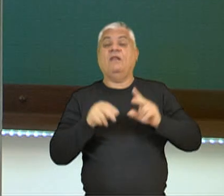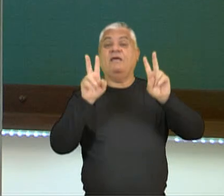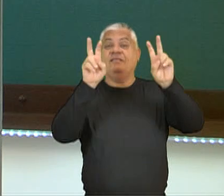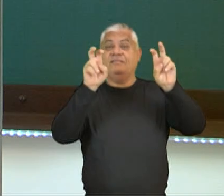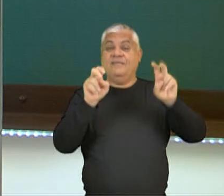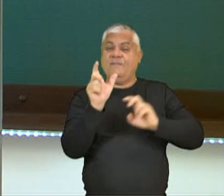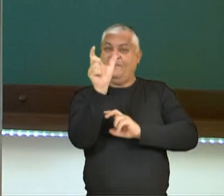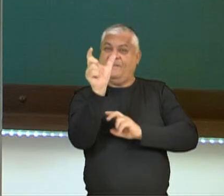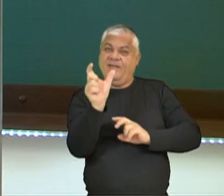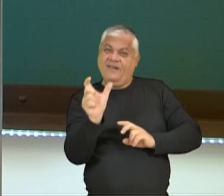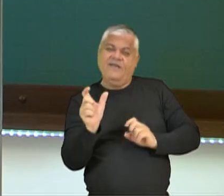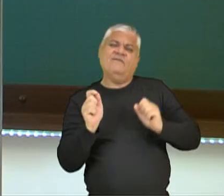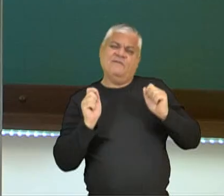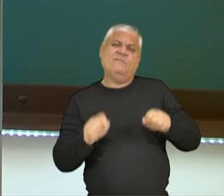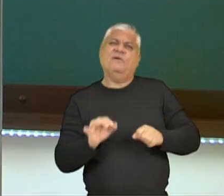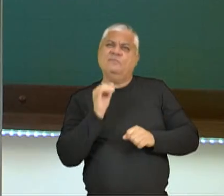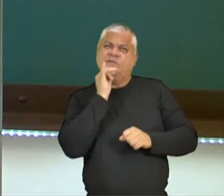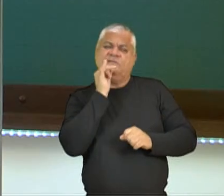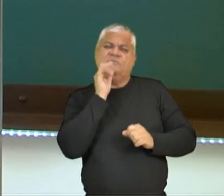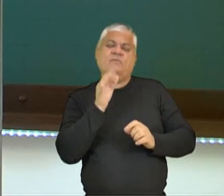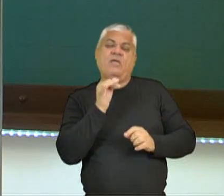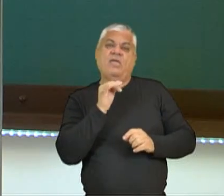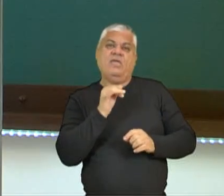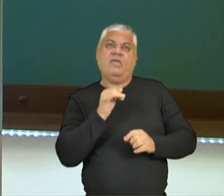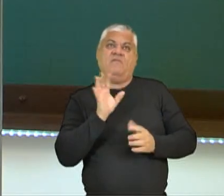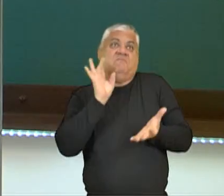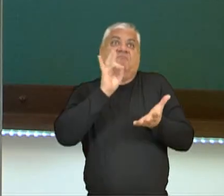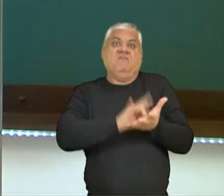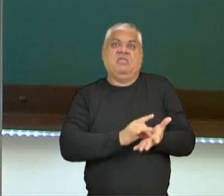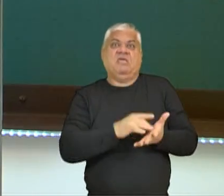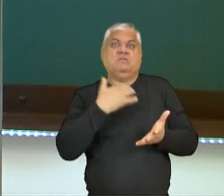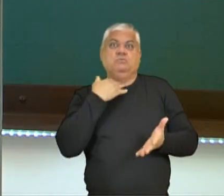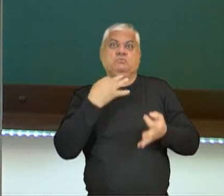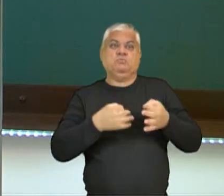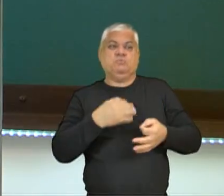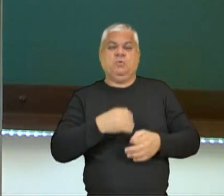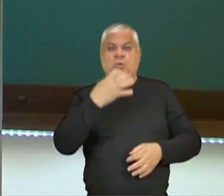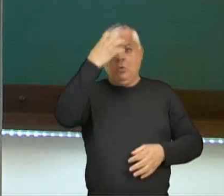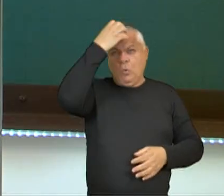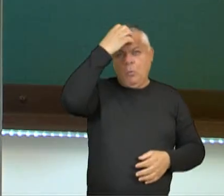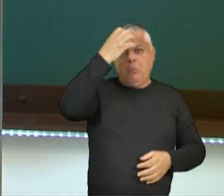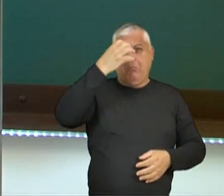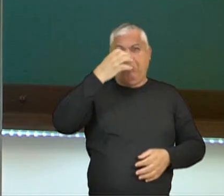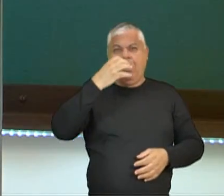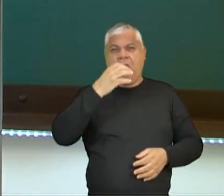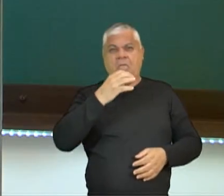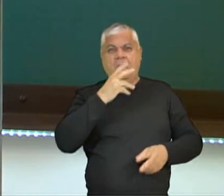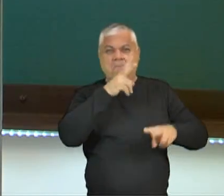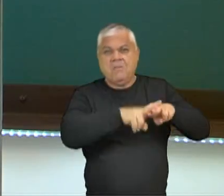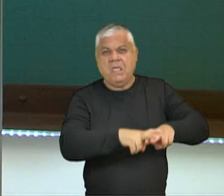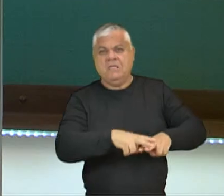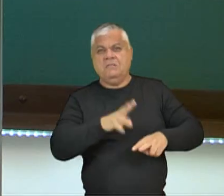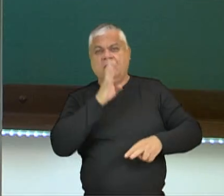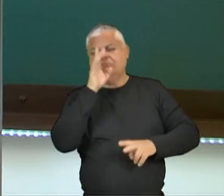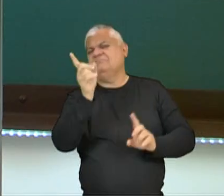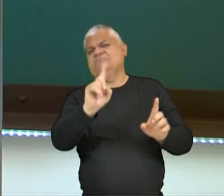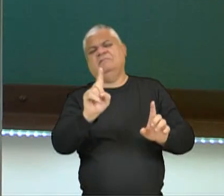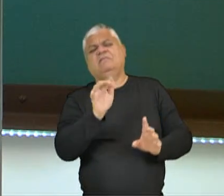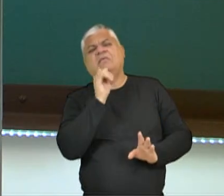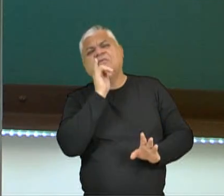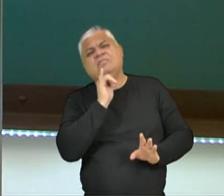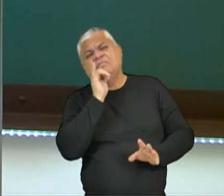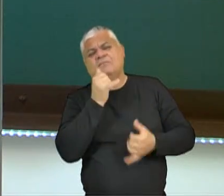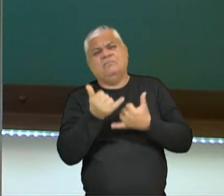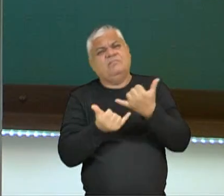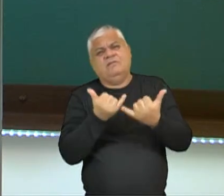ser outros, né? Se a gente está fazendo uma simulação, não necessariamente precisamos de ter uma situação envolvendo aí um ato infracional,